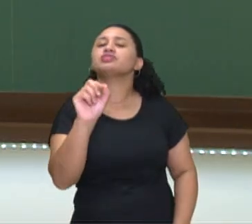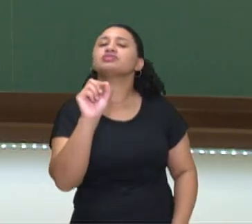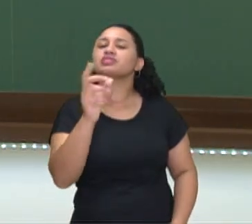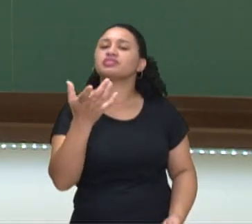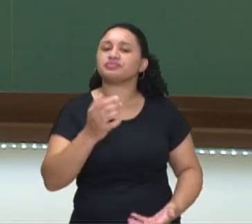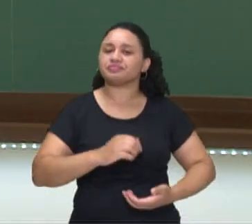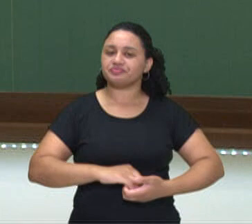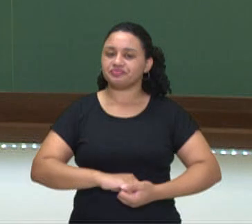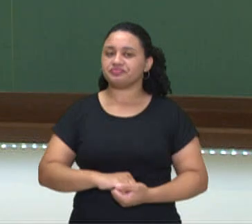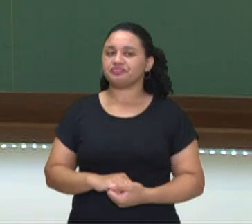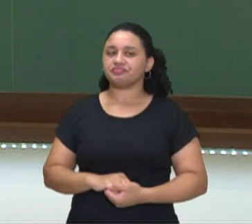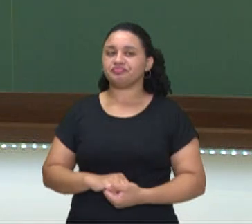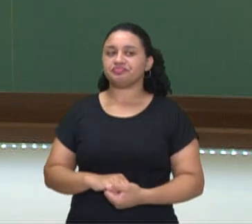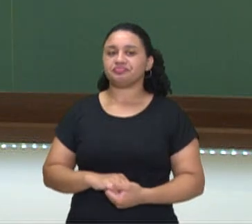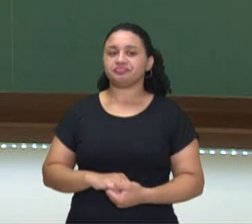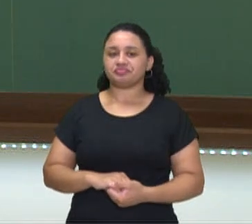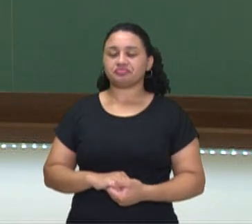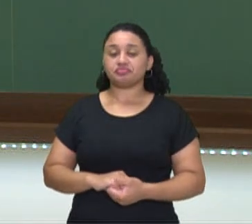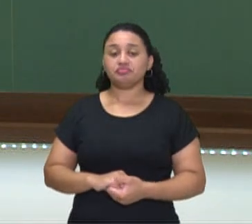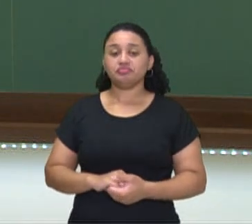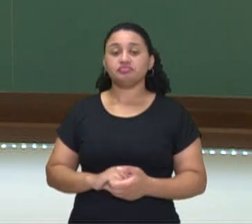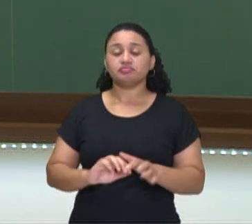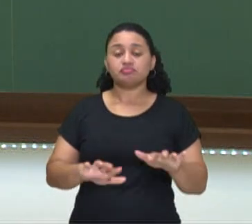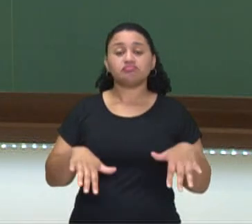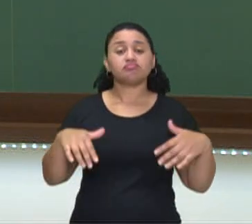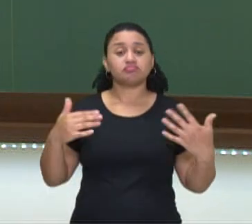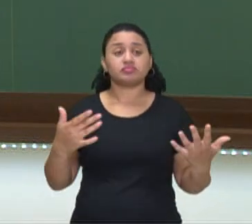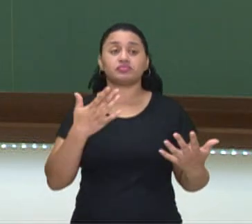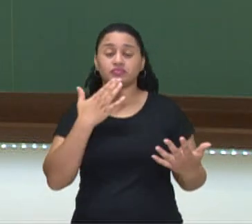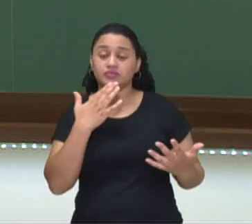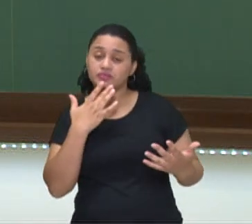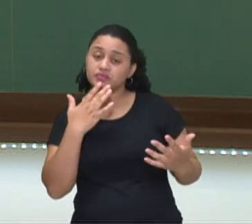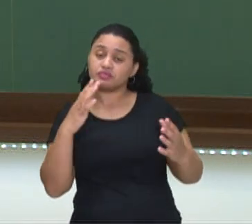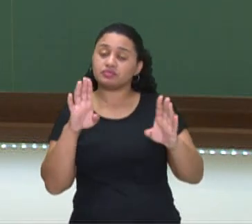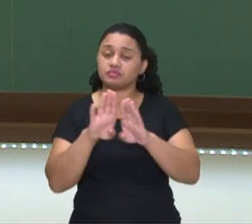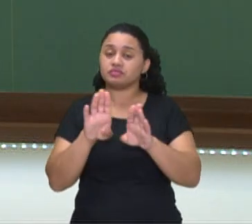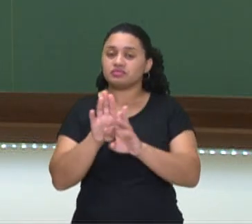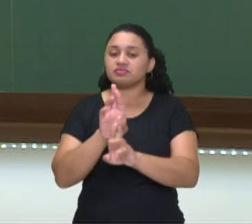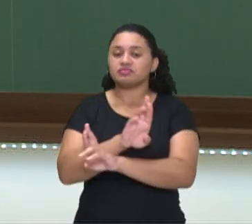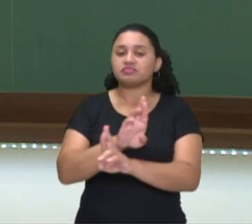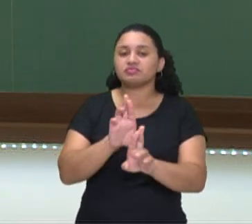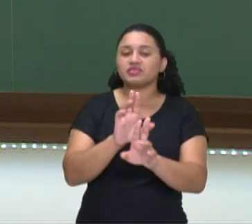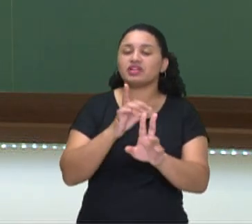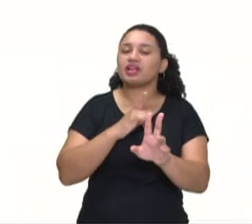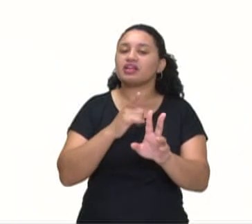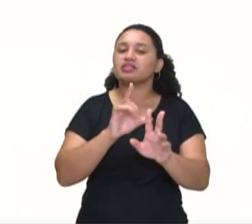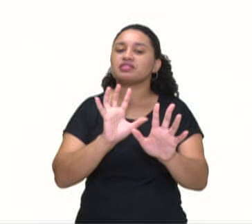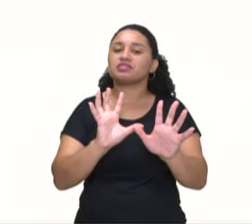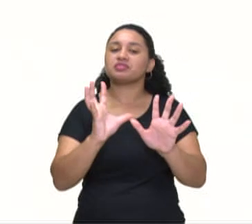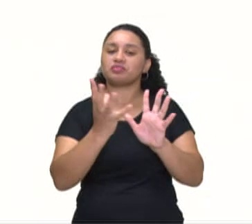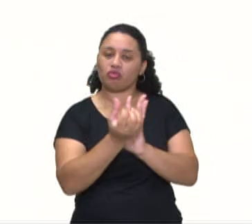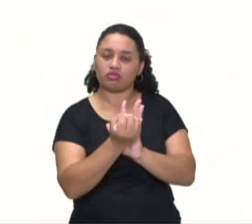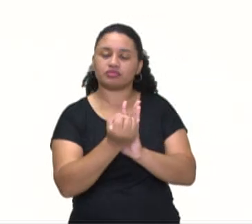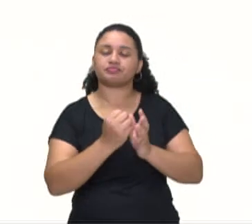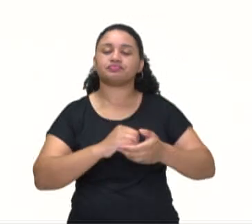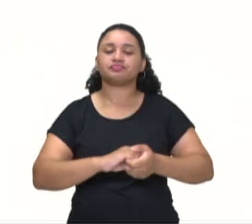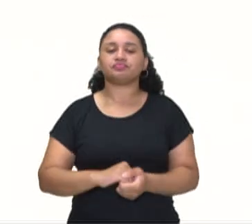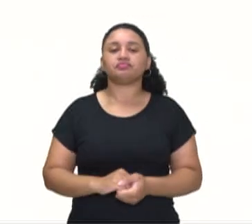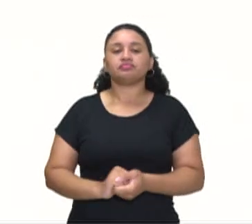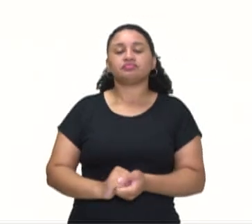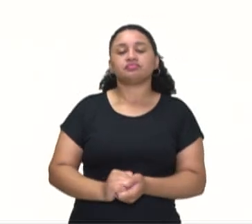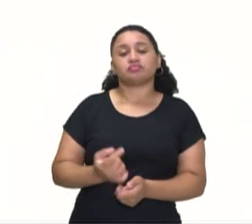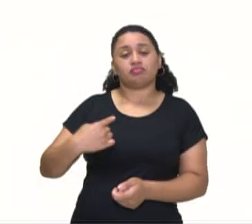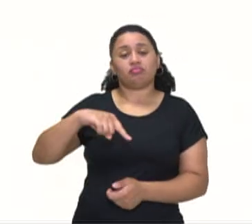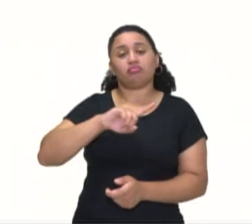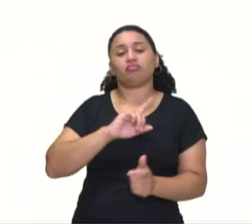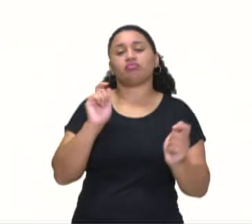ver? A cor e suas relações simbólicas. Assim como podemos